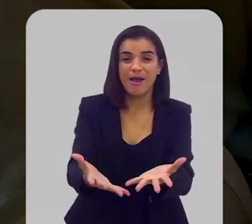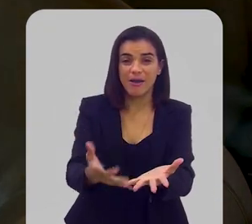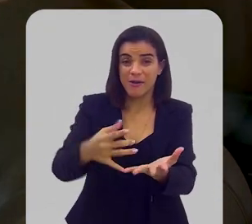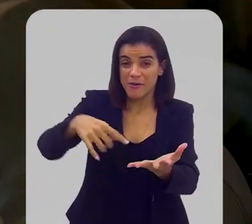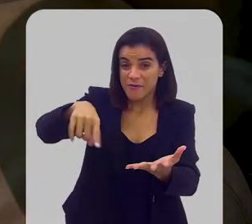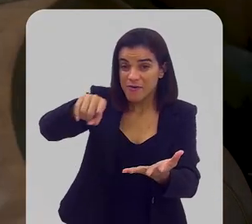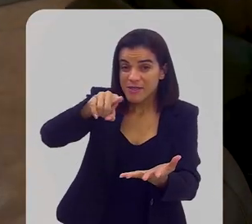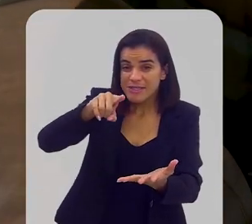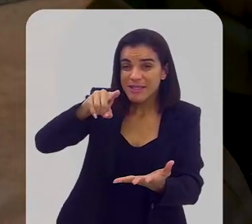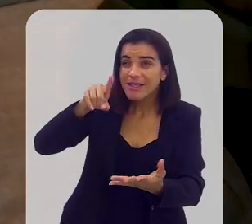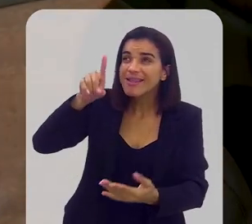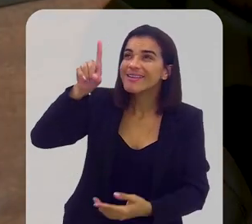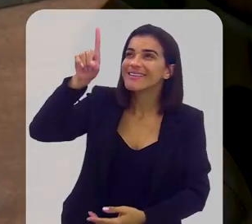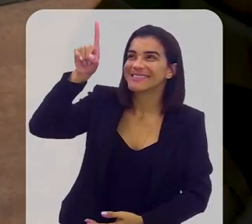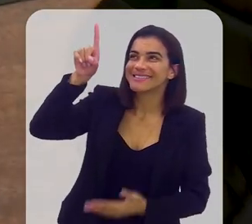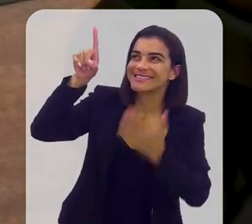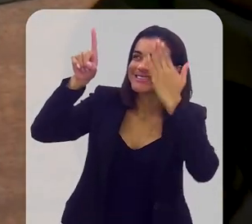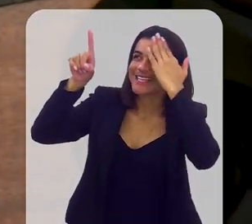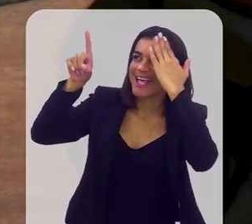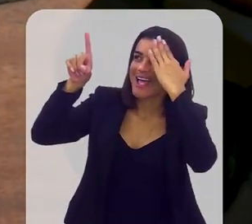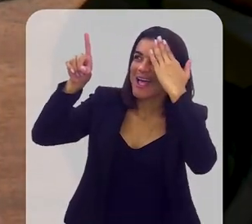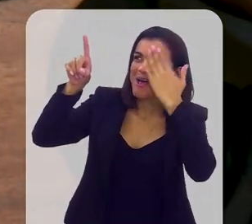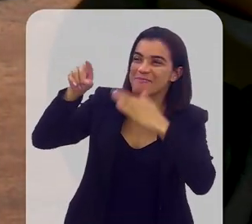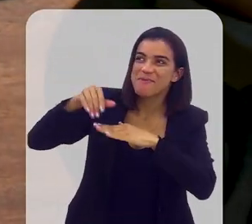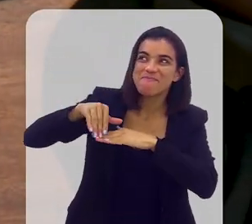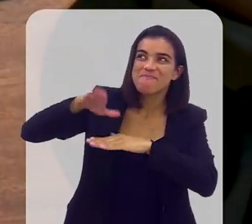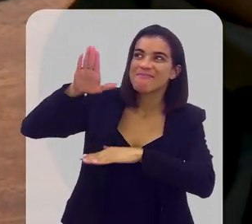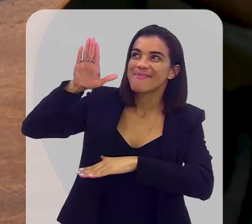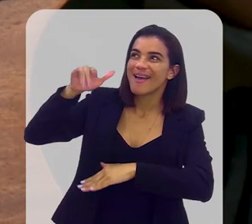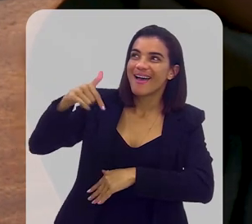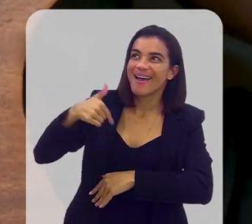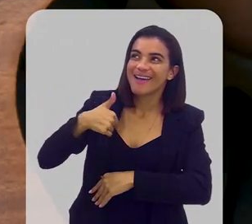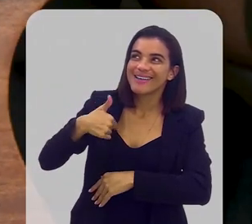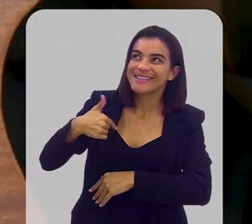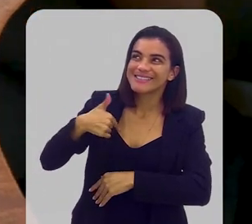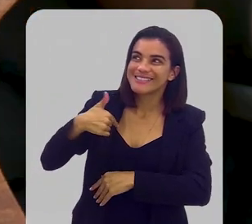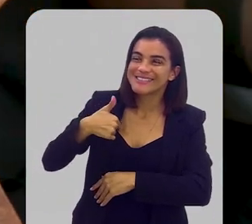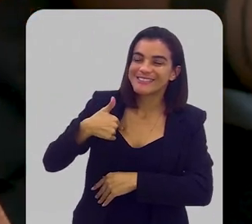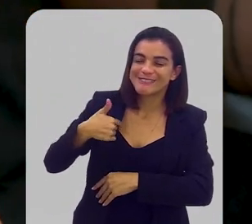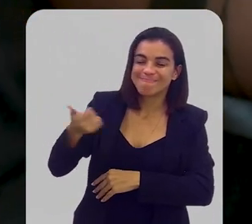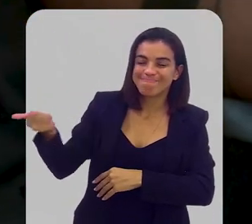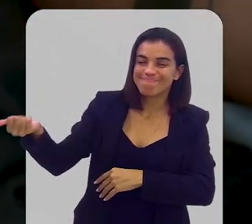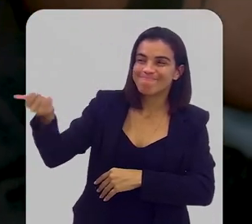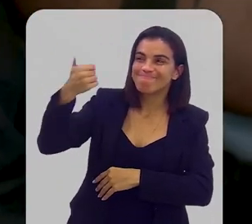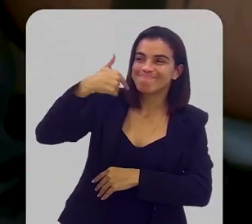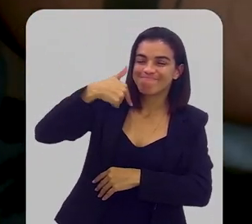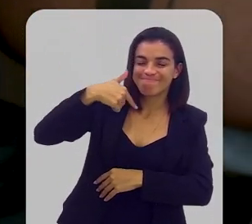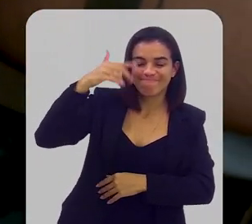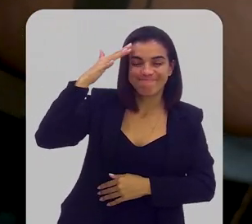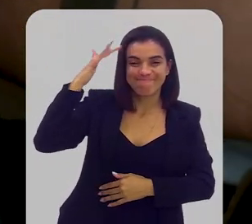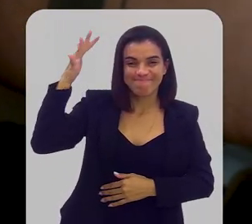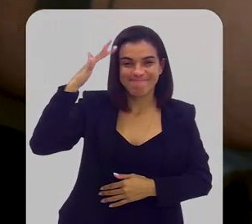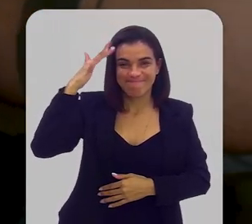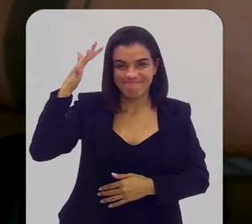Você sabe mais de mim do que eu possa imaginar.